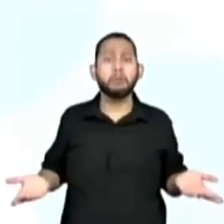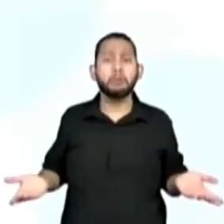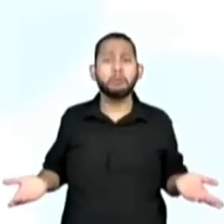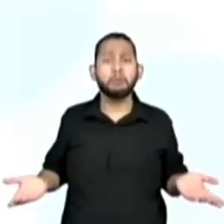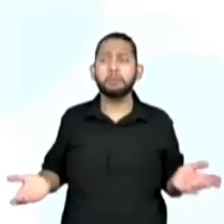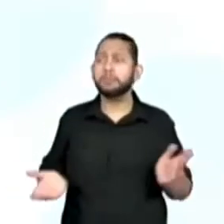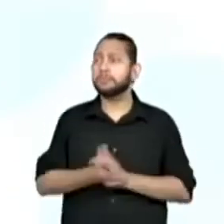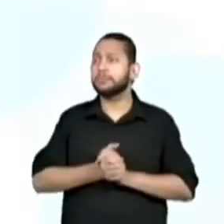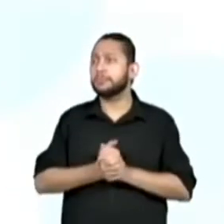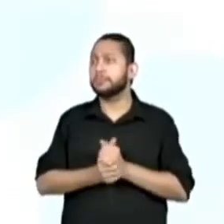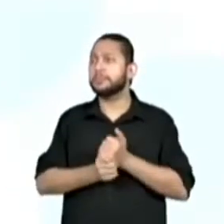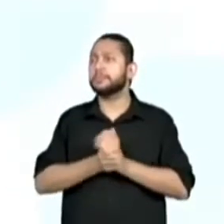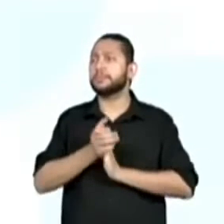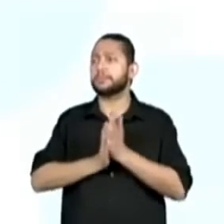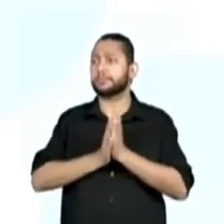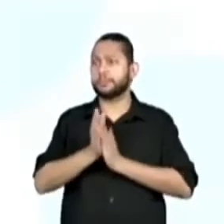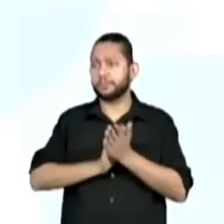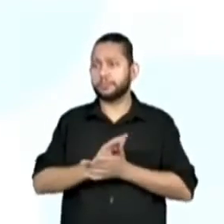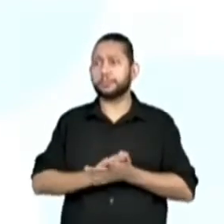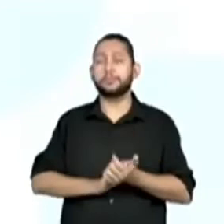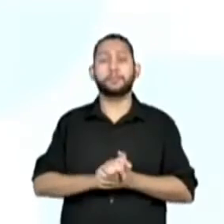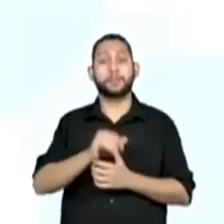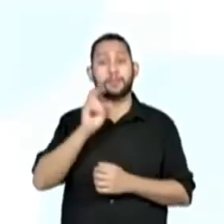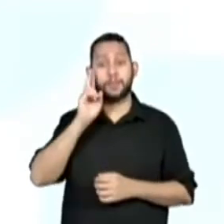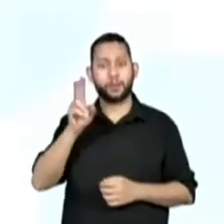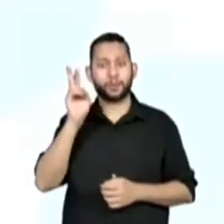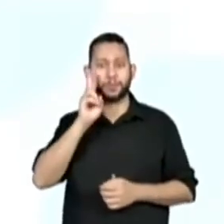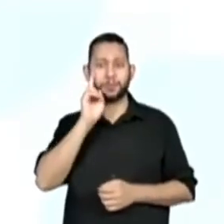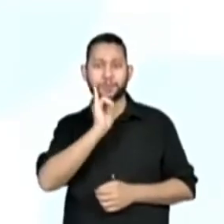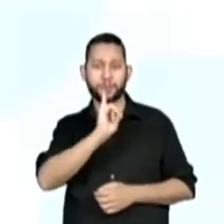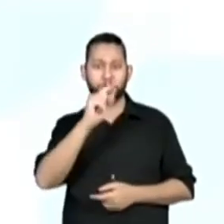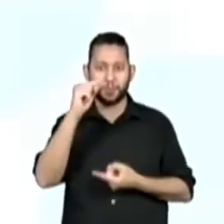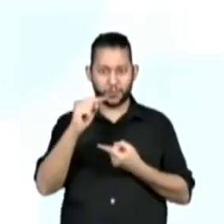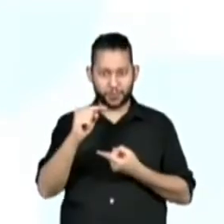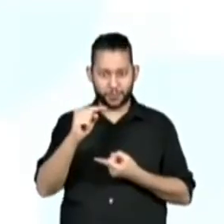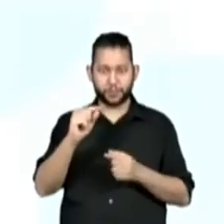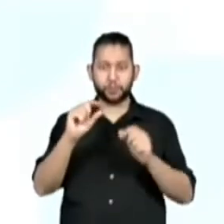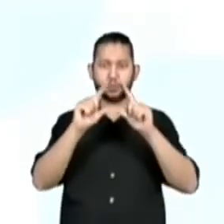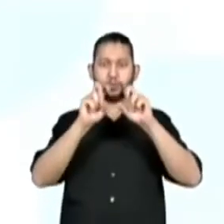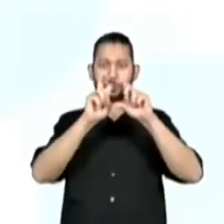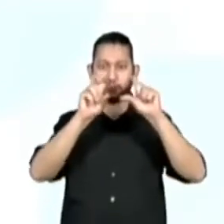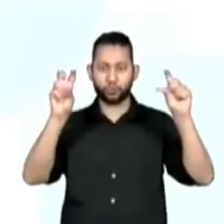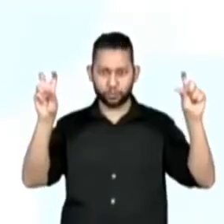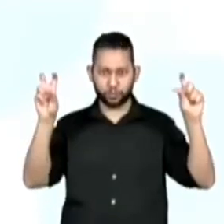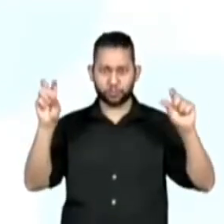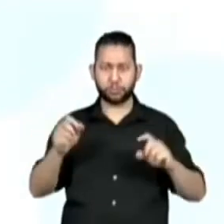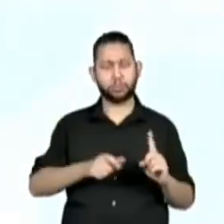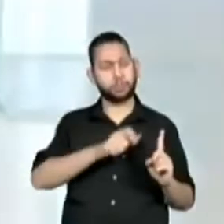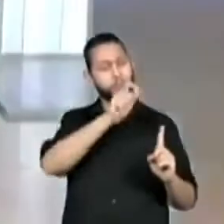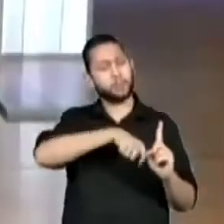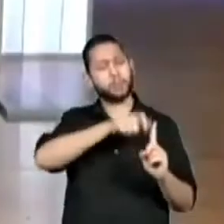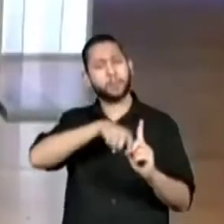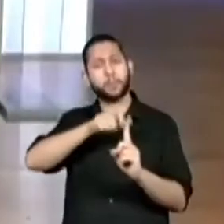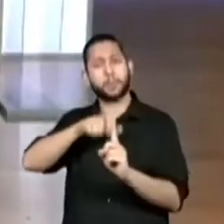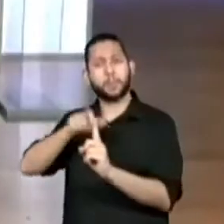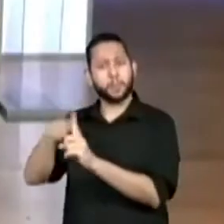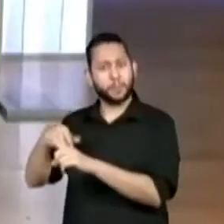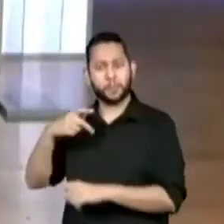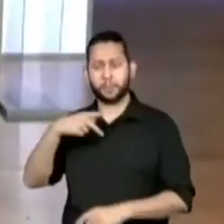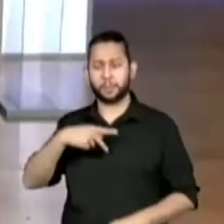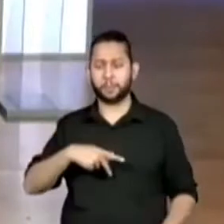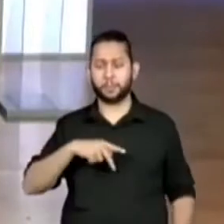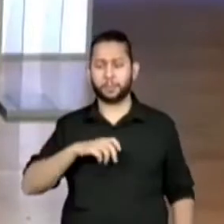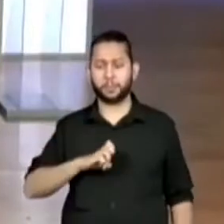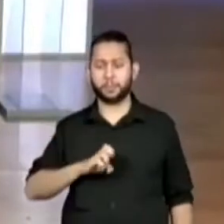E aí, pessoal, olhando aí o título desse conto, quem vocês acham que são os personagens?